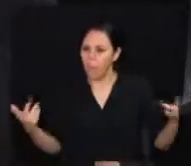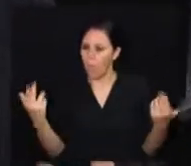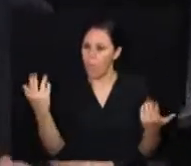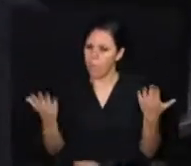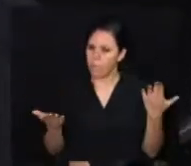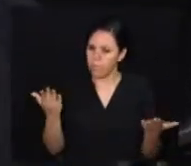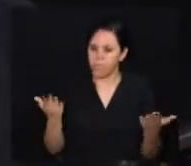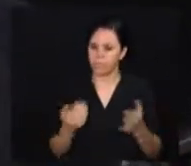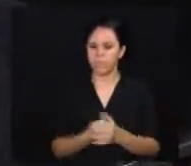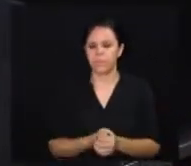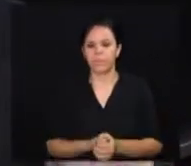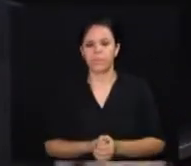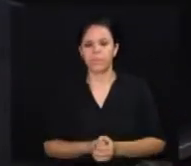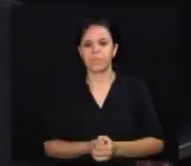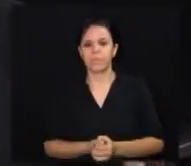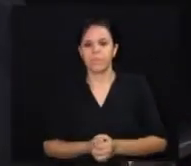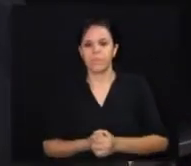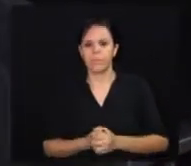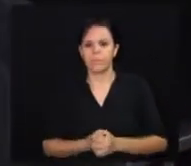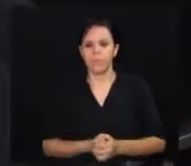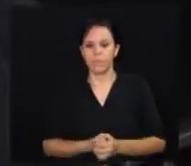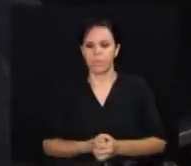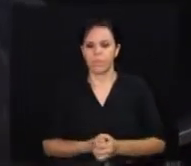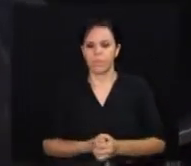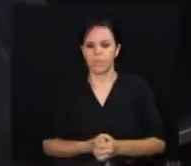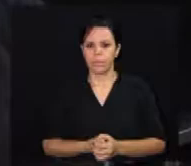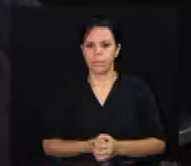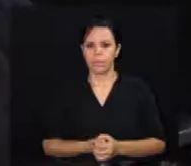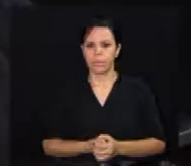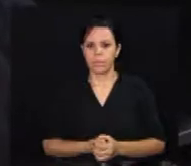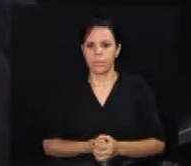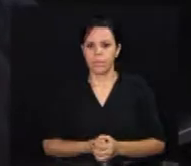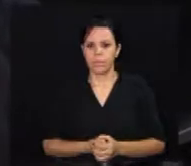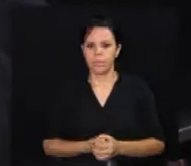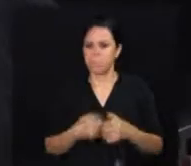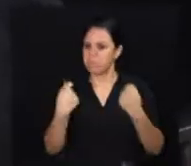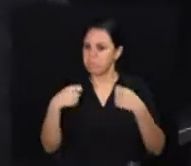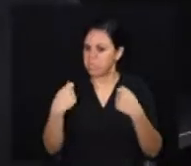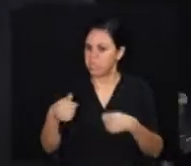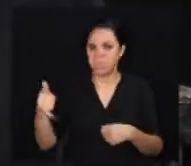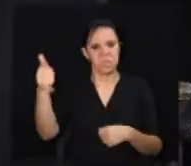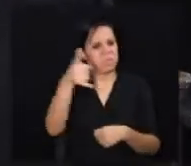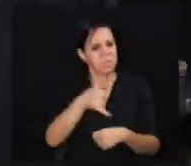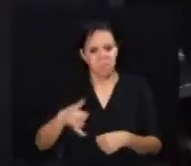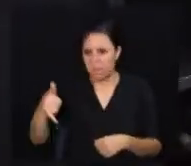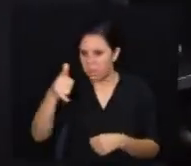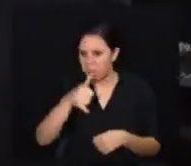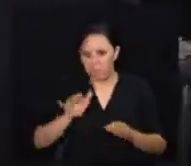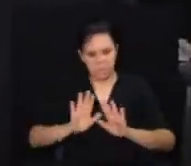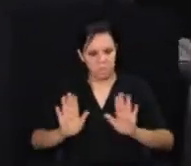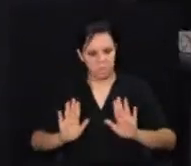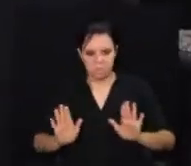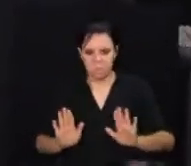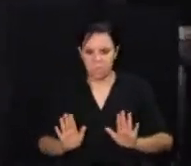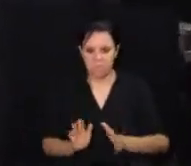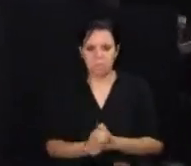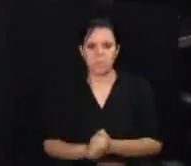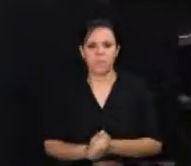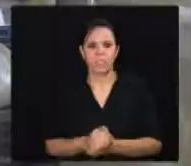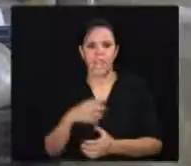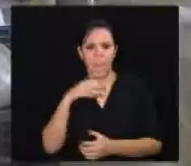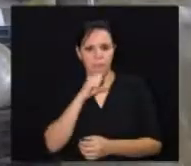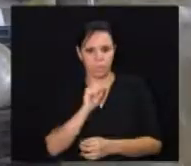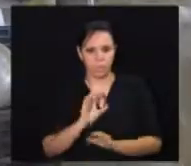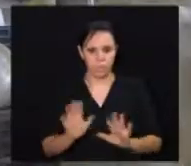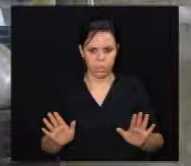baseia o sabor nele, né, na água do mar. E não precisa de óleo, não precisa de nada disso. É um cozimento bem